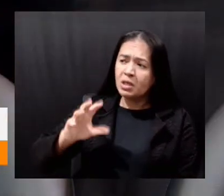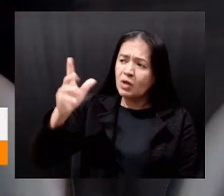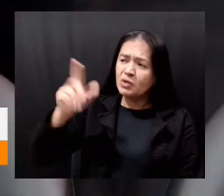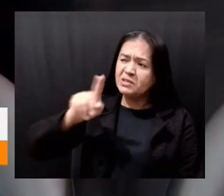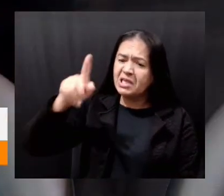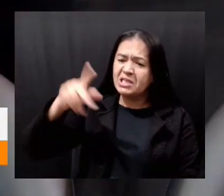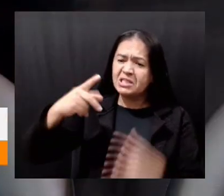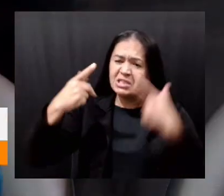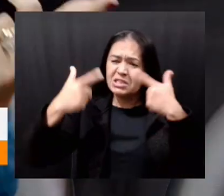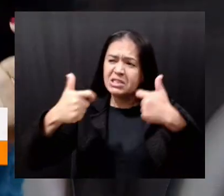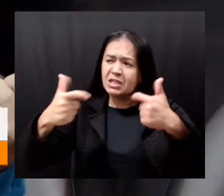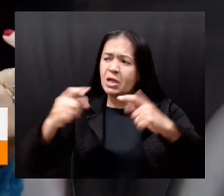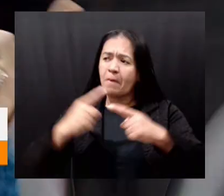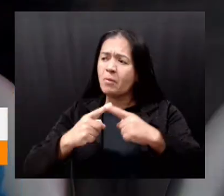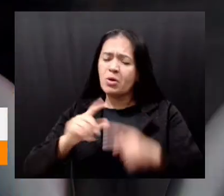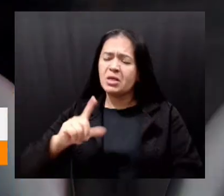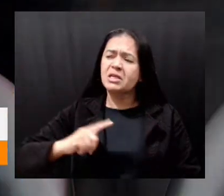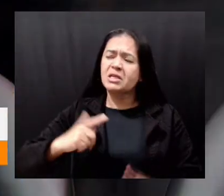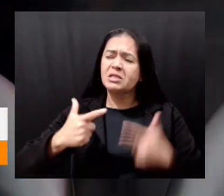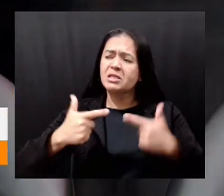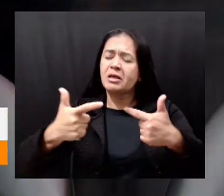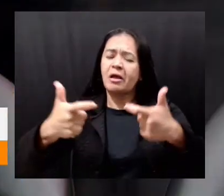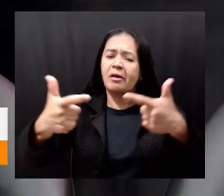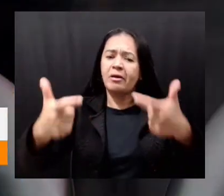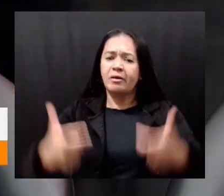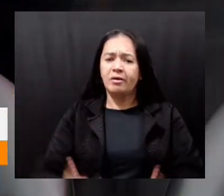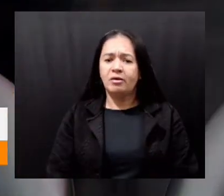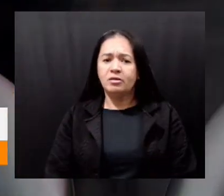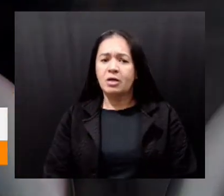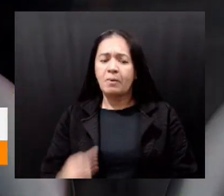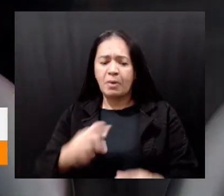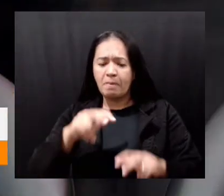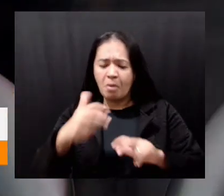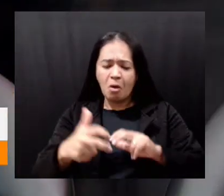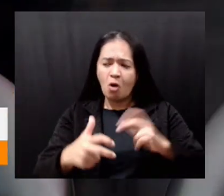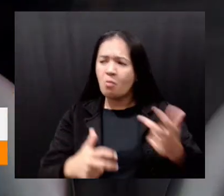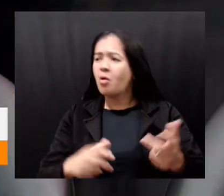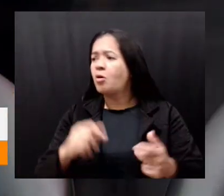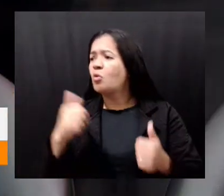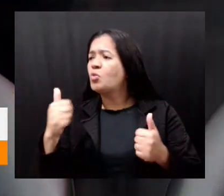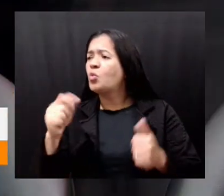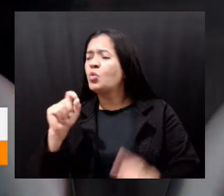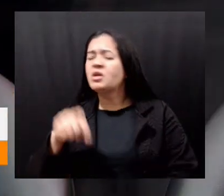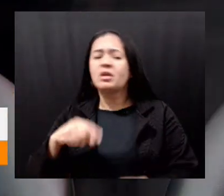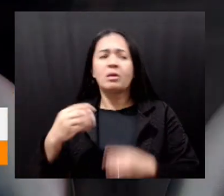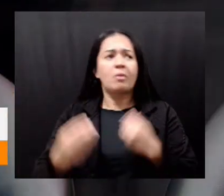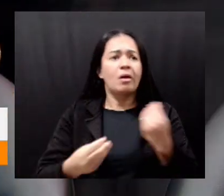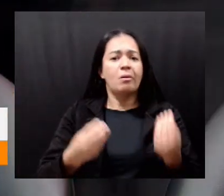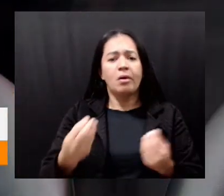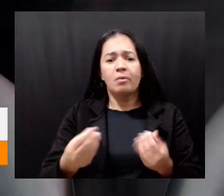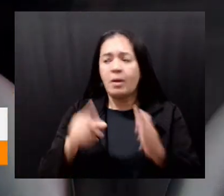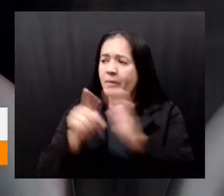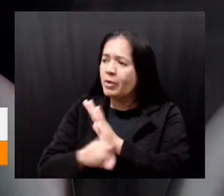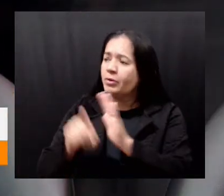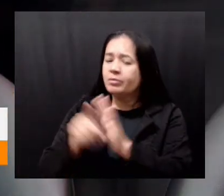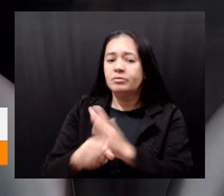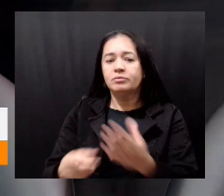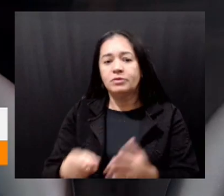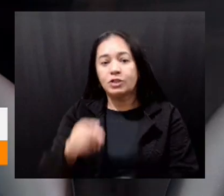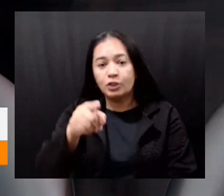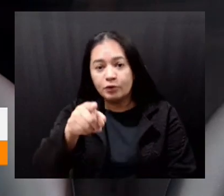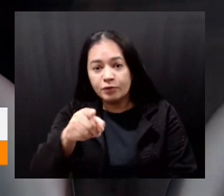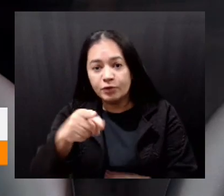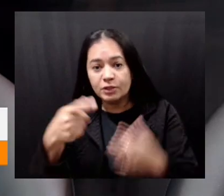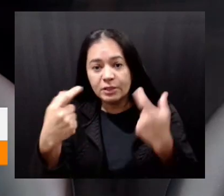a guerra? Né? Morre, não morre? O que é a bomba? Como funciona? E aí você tem que explicar,